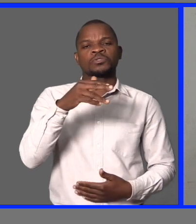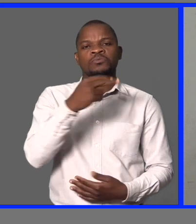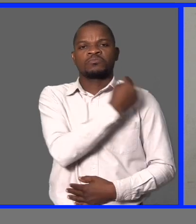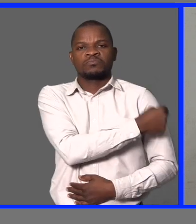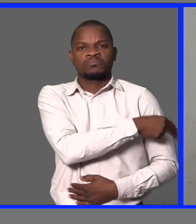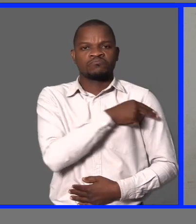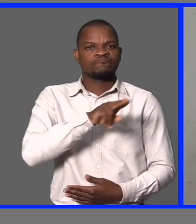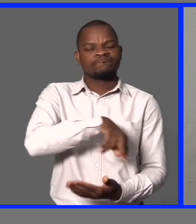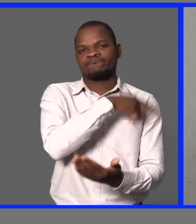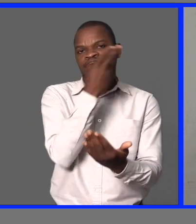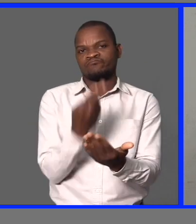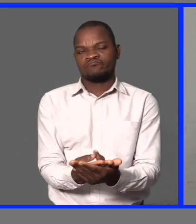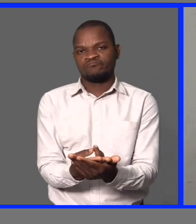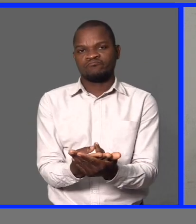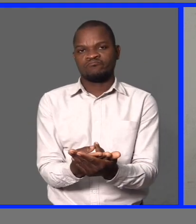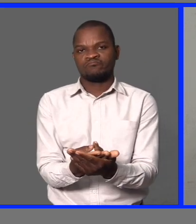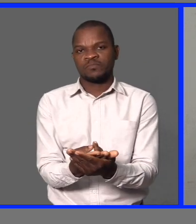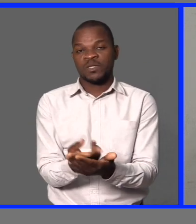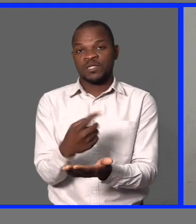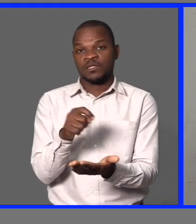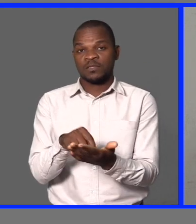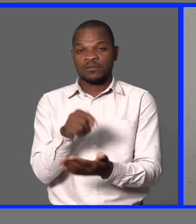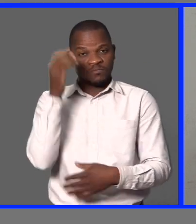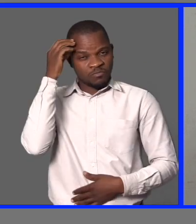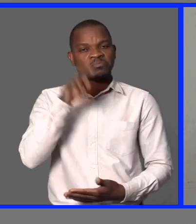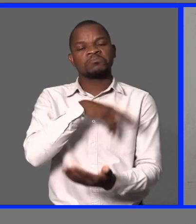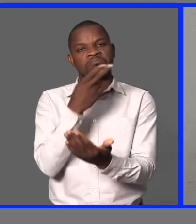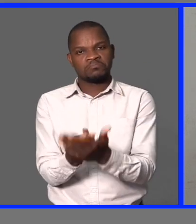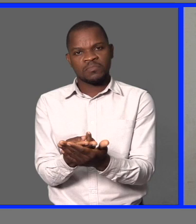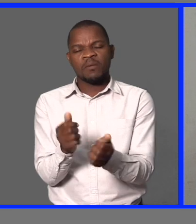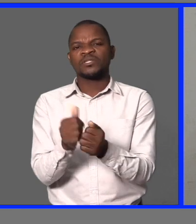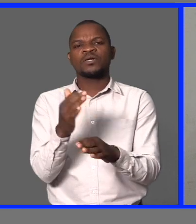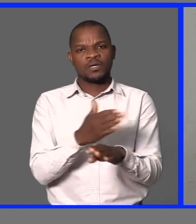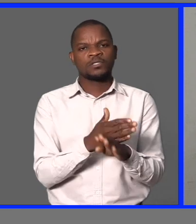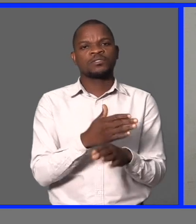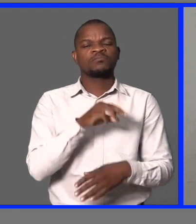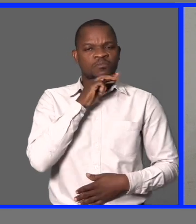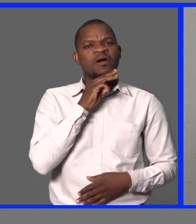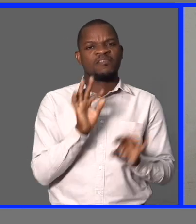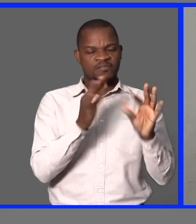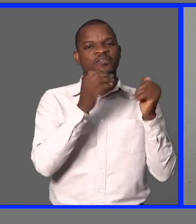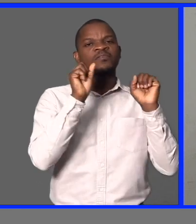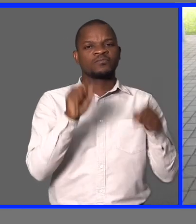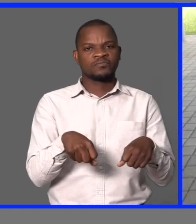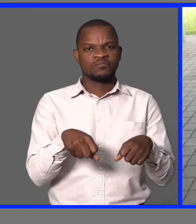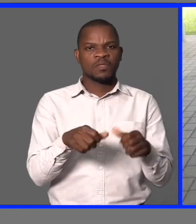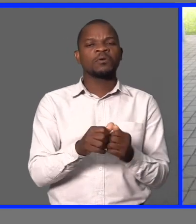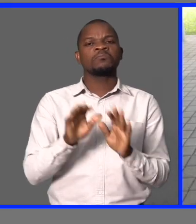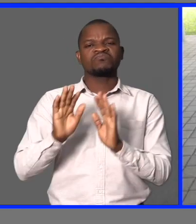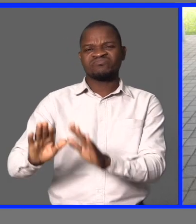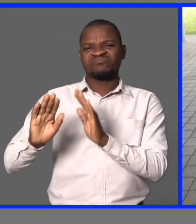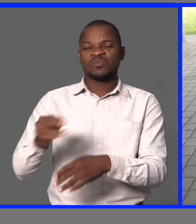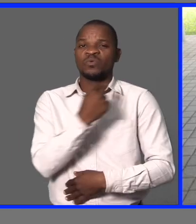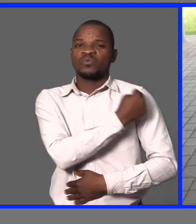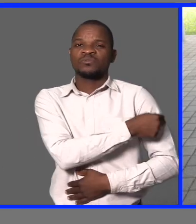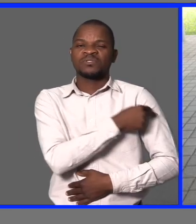hospital central de Maputo, uma coisa de 3 meses. A minha mãe ainda estava em vida, com a minha mãe. Então,